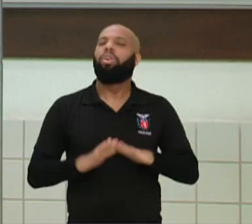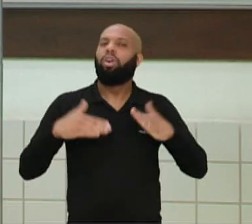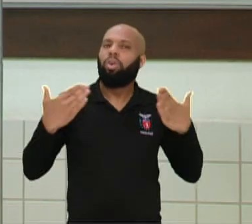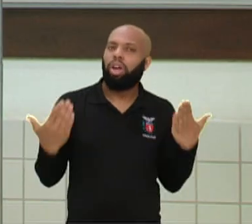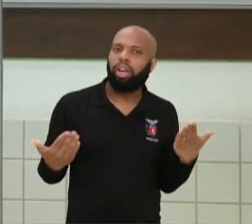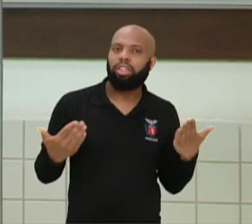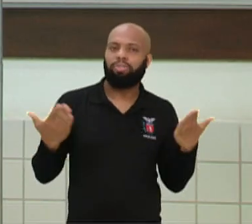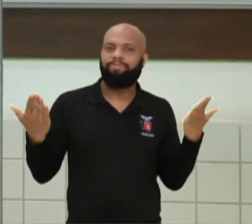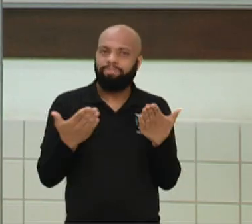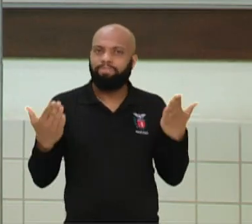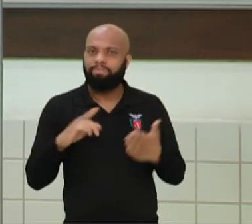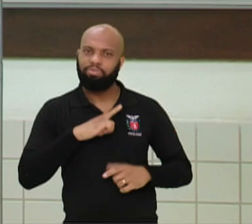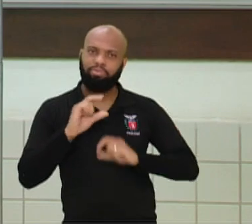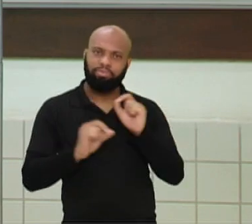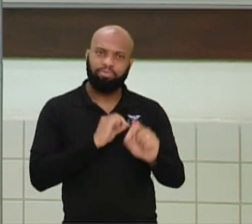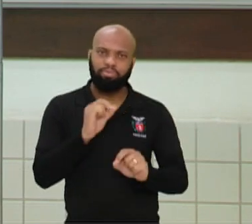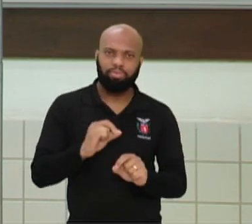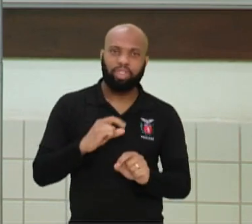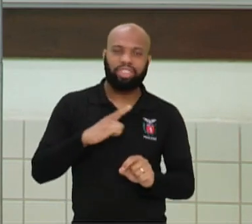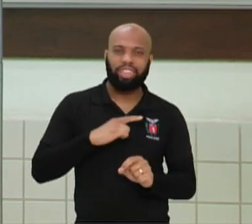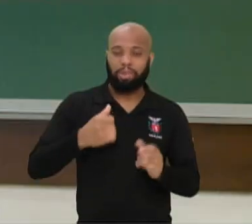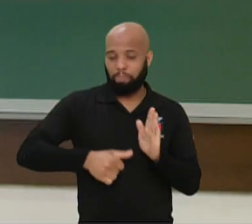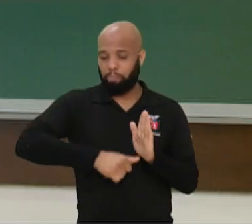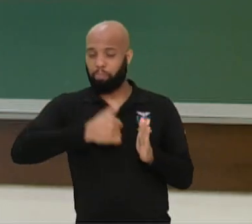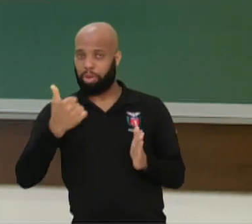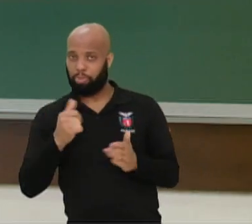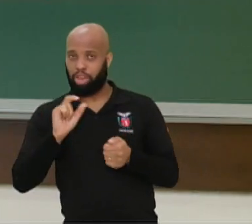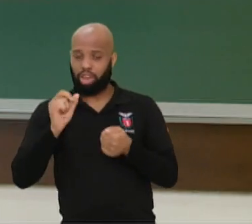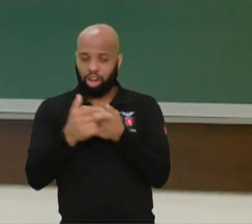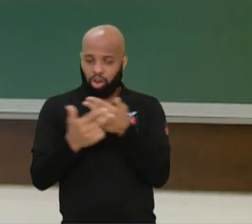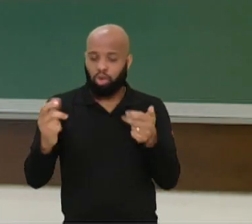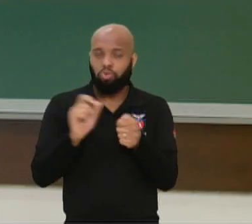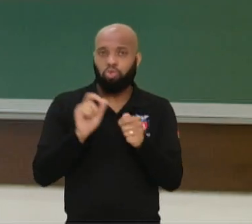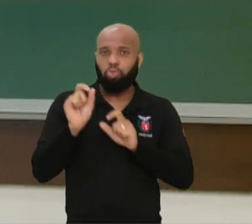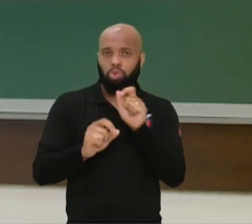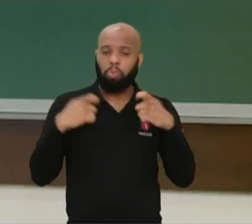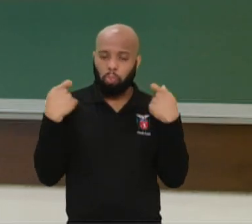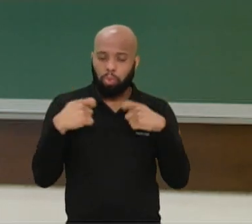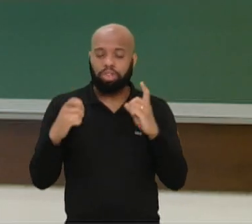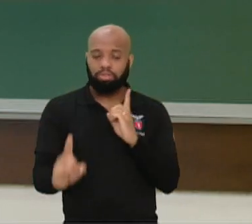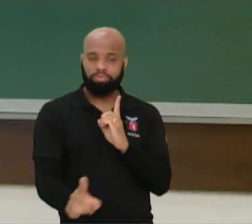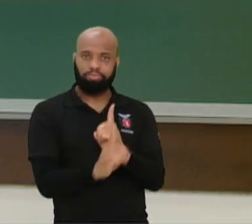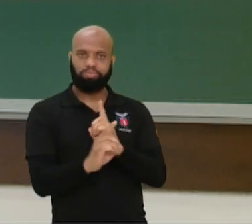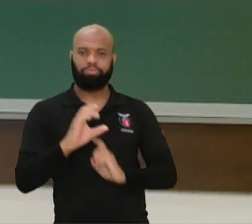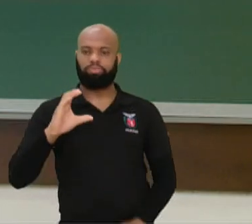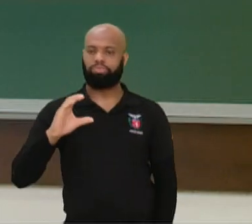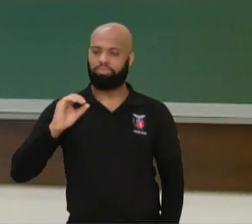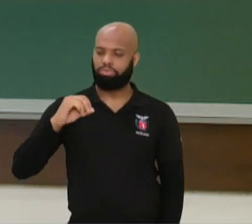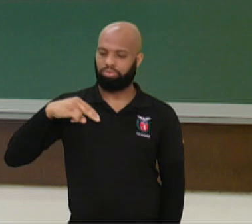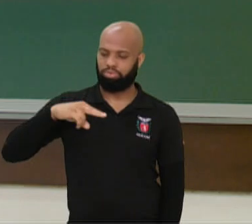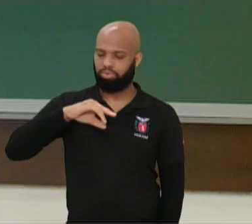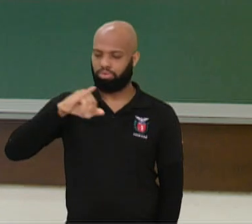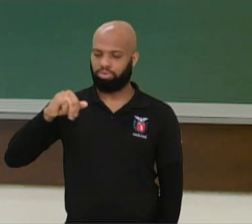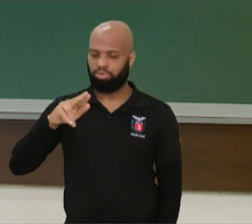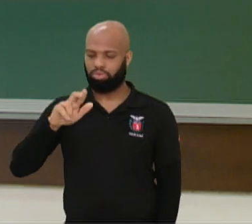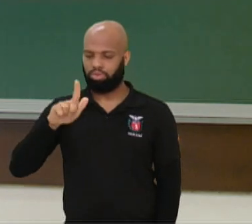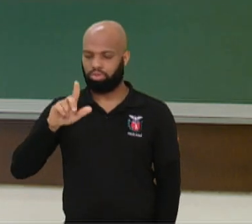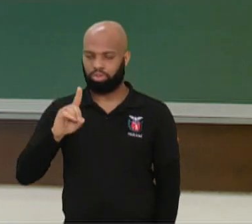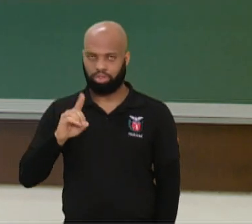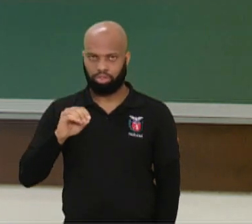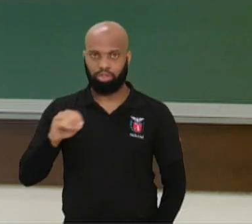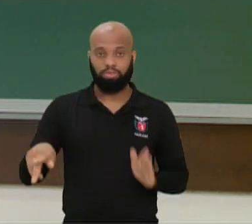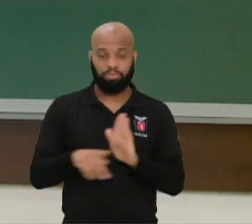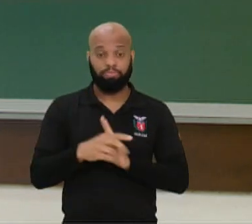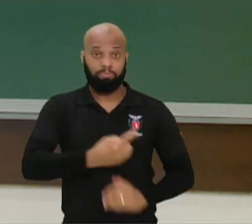Então, pessoal, vamos lá para o nosso primeiro passo. Nós vamos precisar do conjugado do primeiro